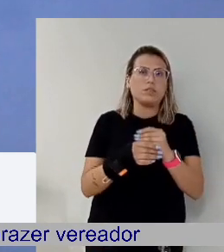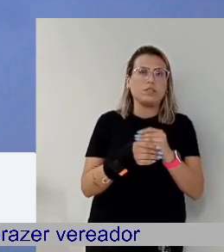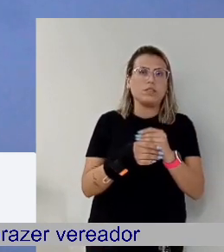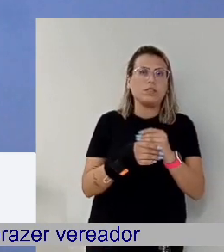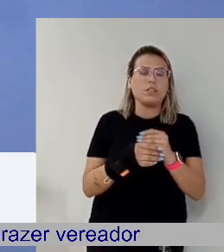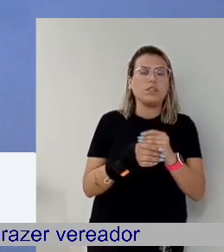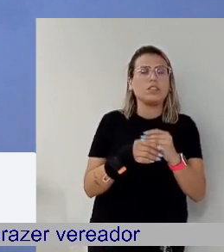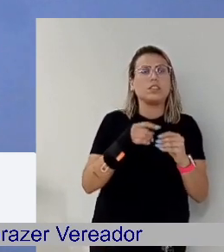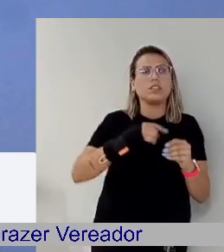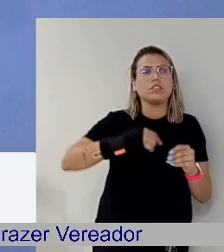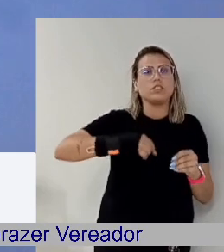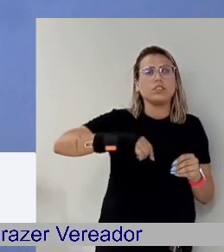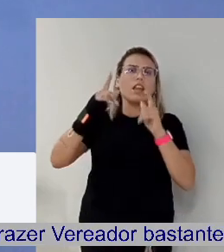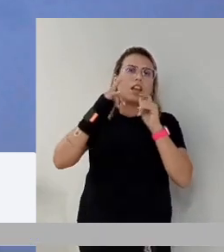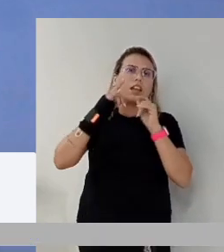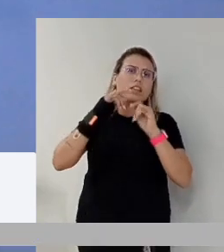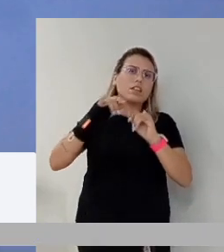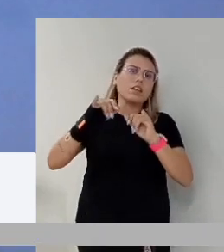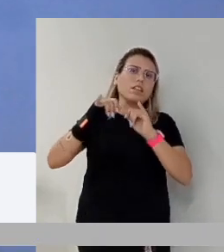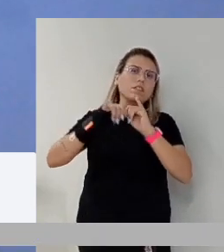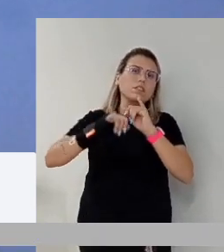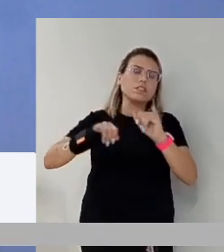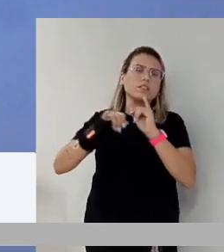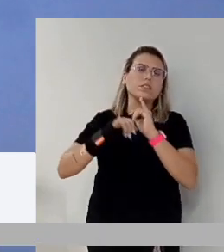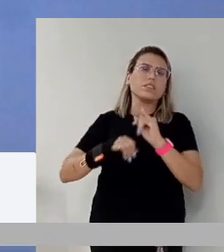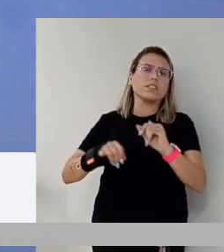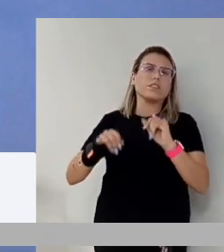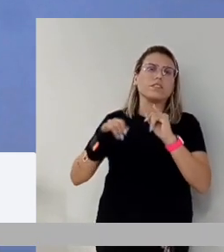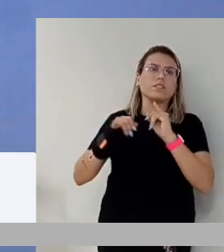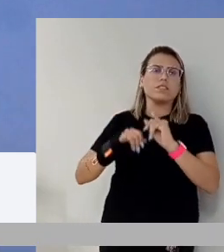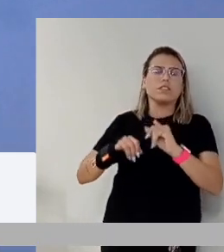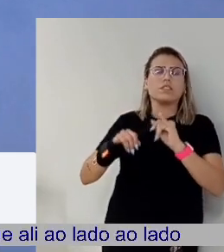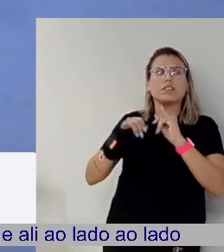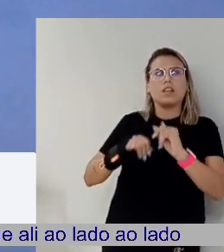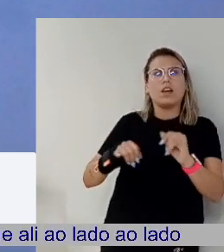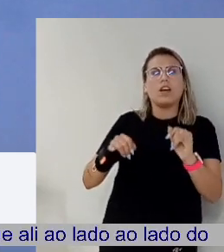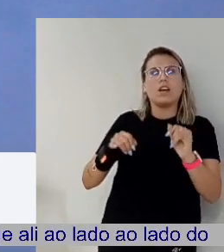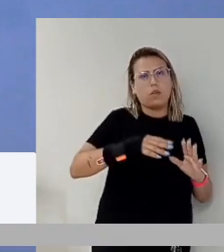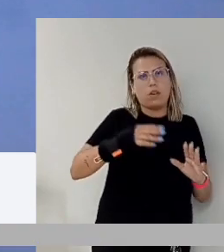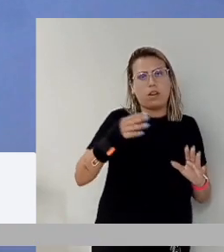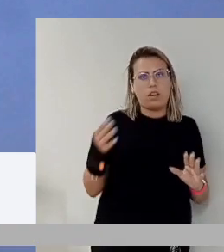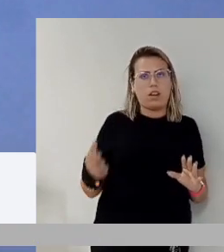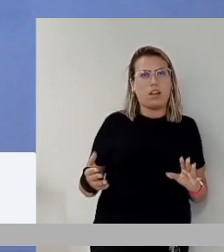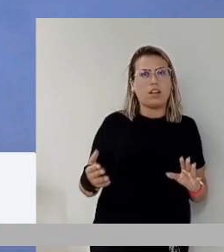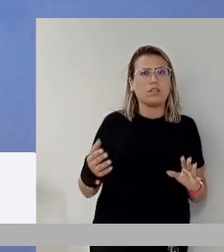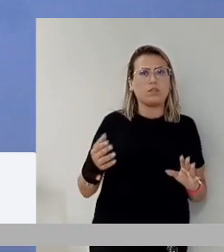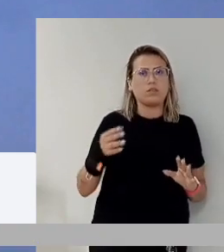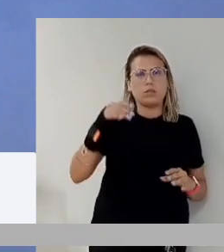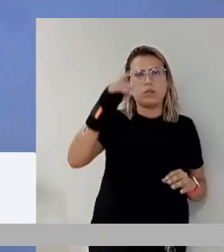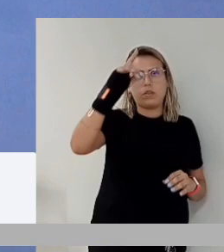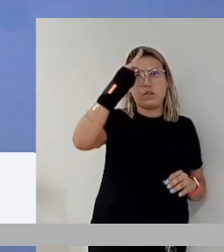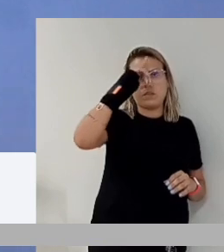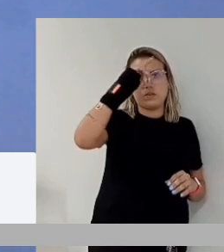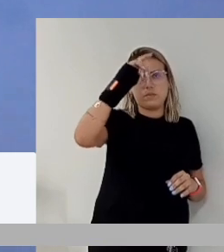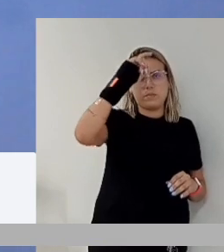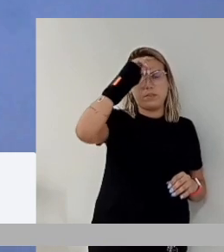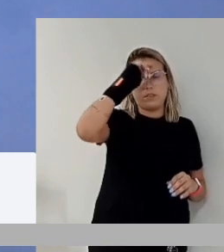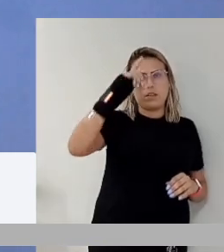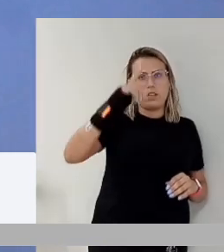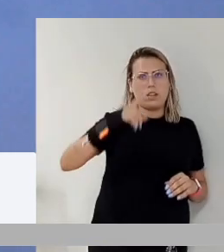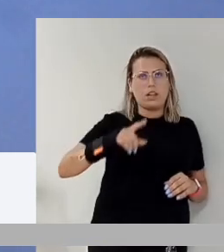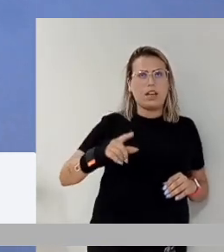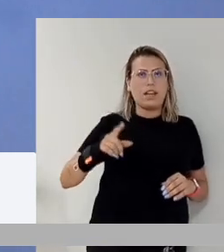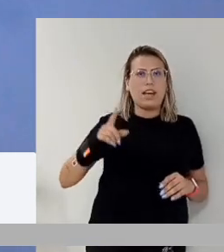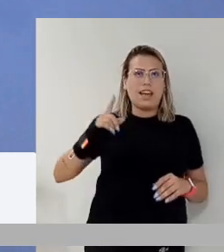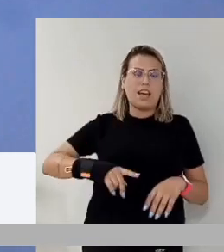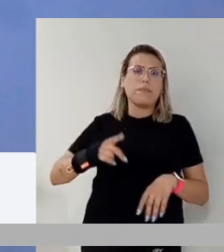já vem alertando há bastante tempo porque ali ao lado ao lado do hospital existe como fosse era para ser uma calçada né